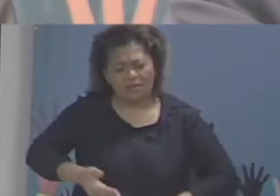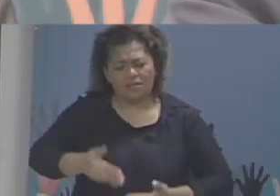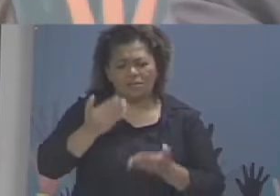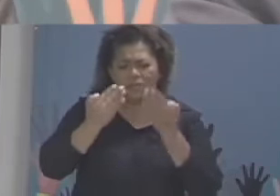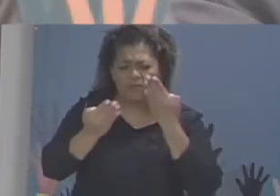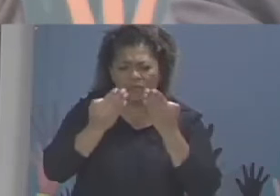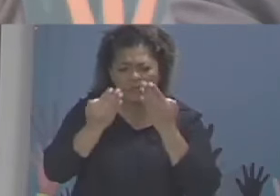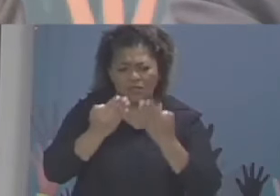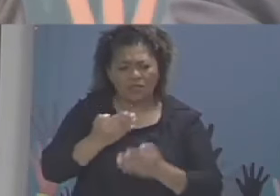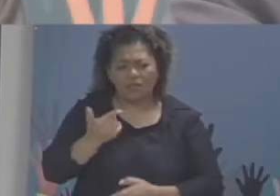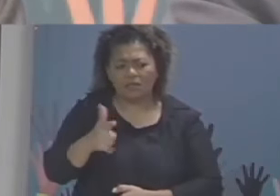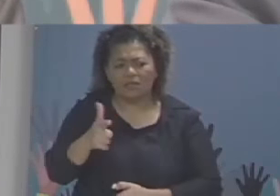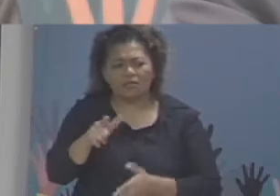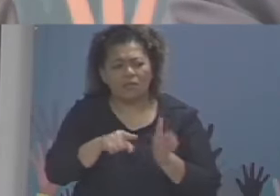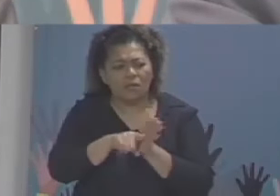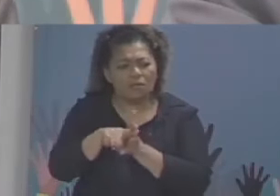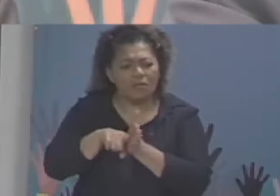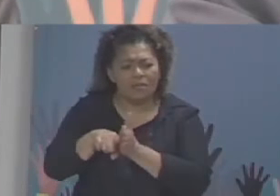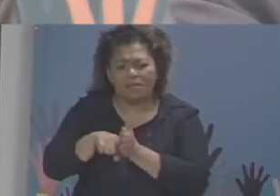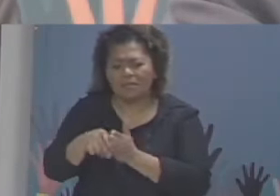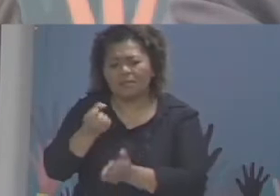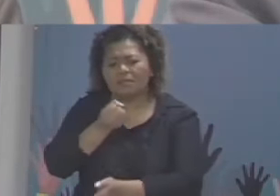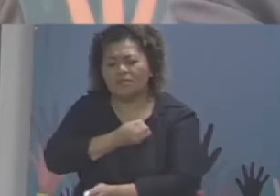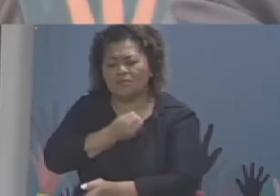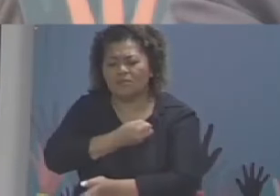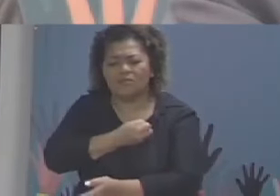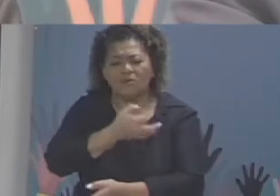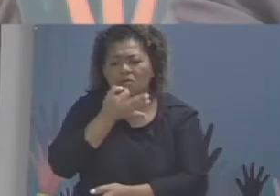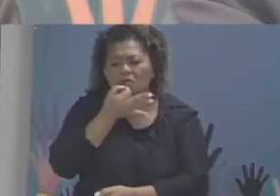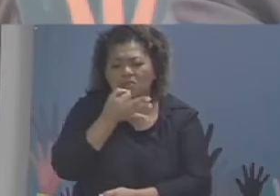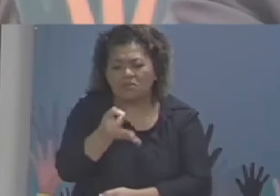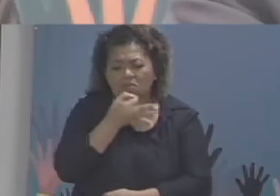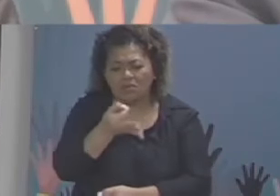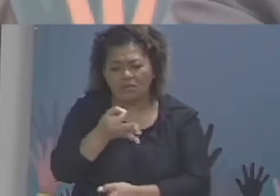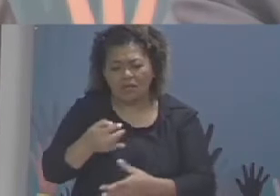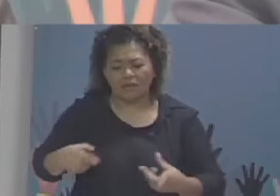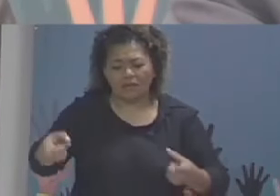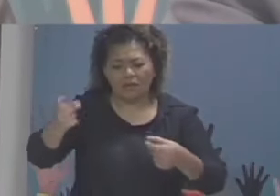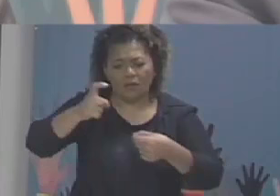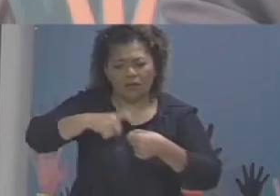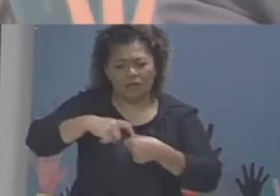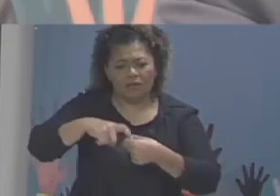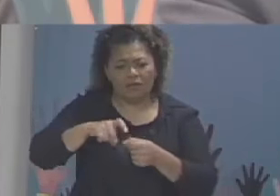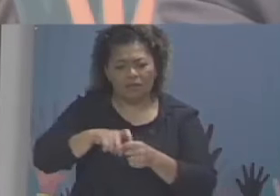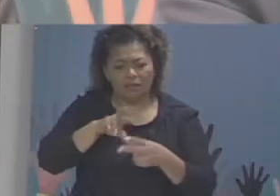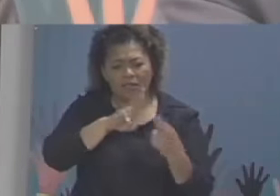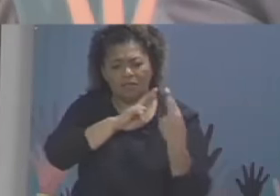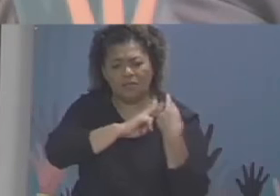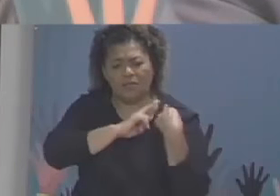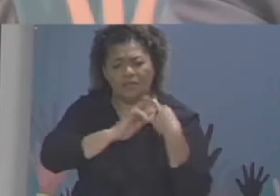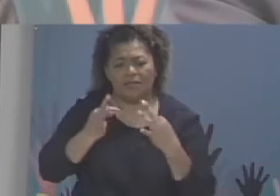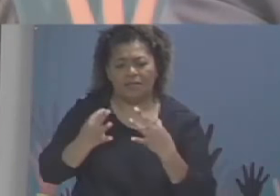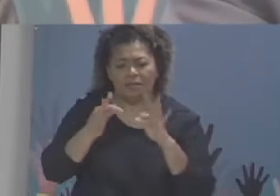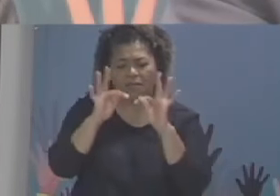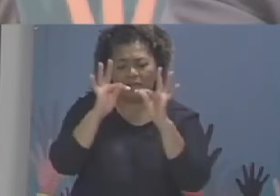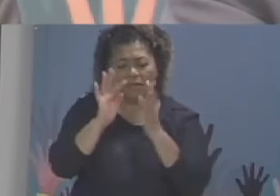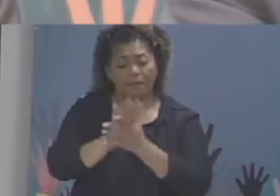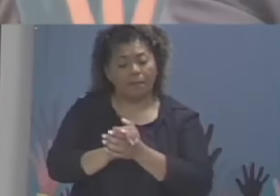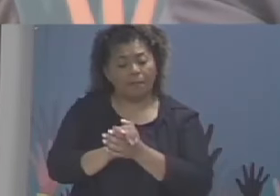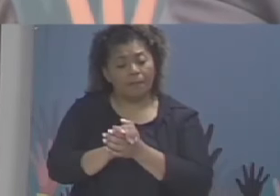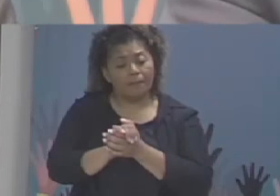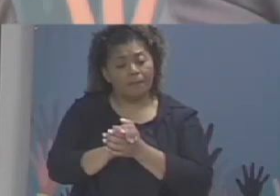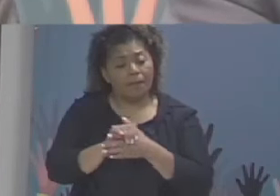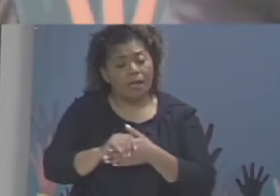serviços de psicologia não eram sequer citados ou nomeados como responsabilidade técnica. E, ao longo dessa nossa gestão, nós